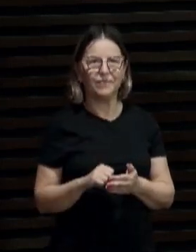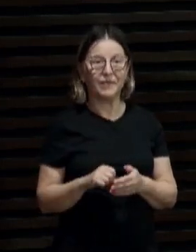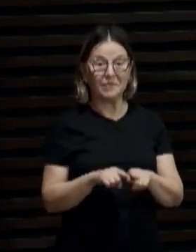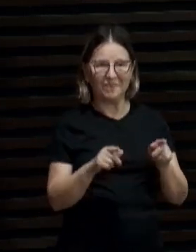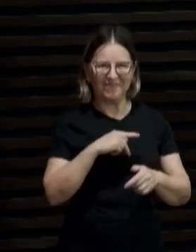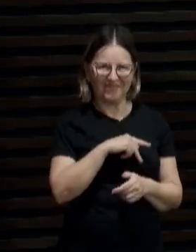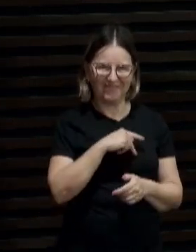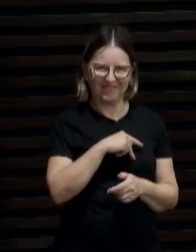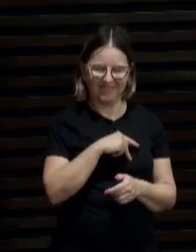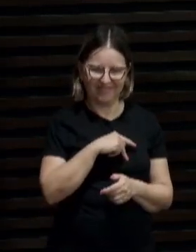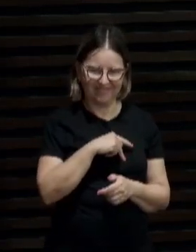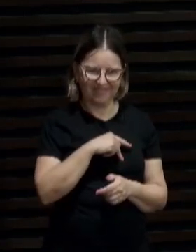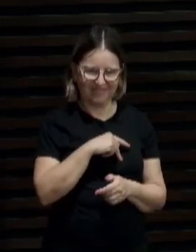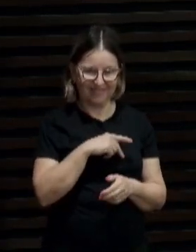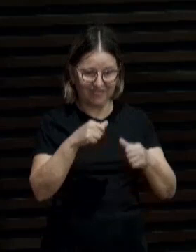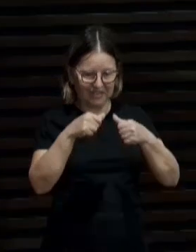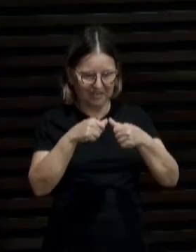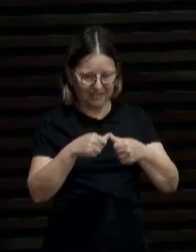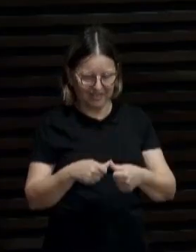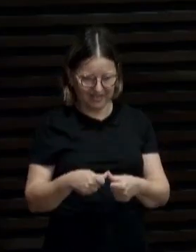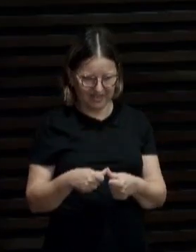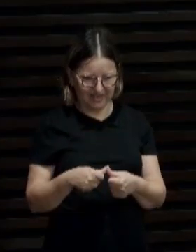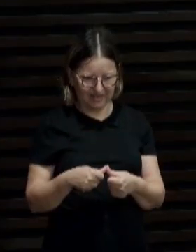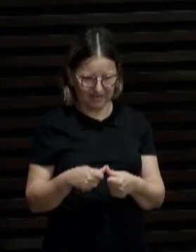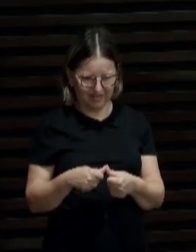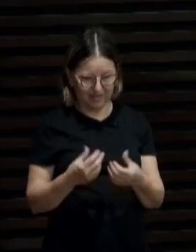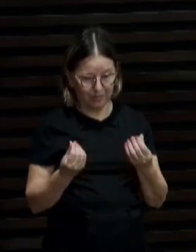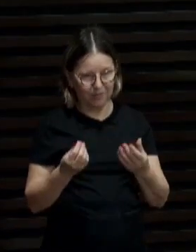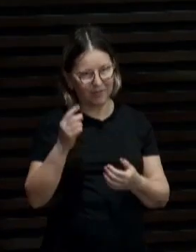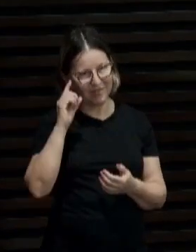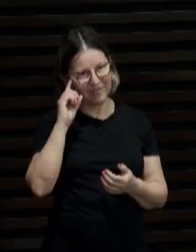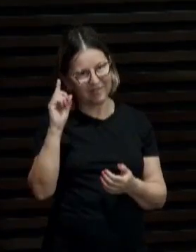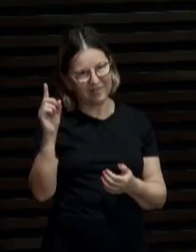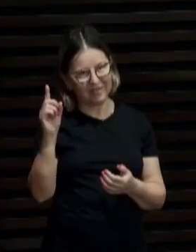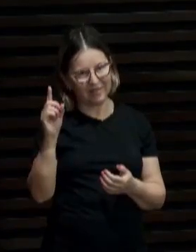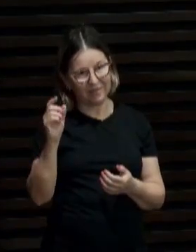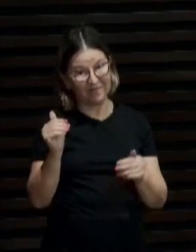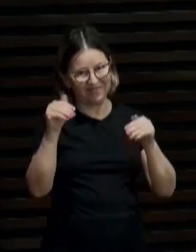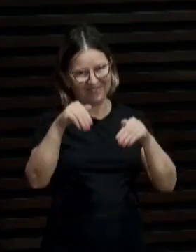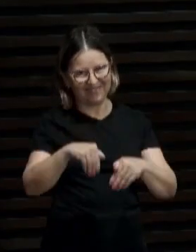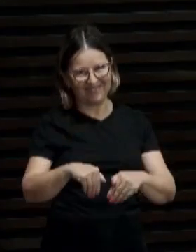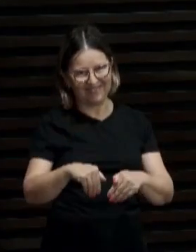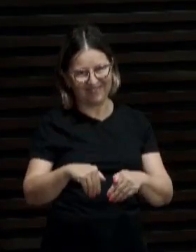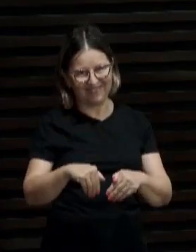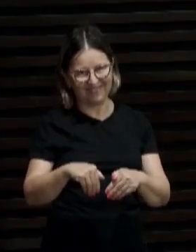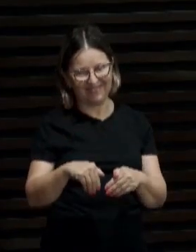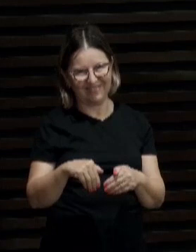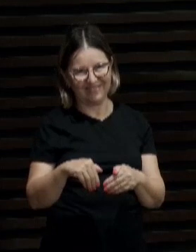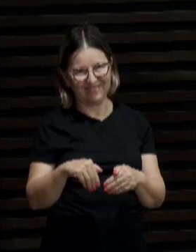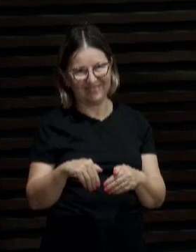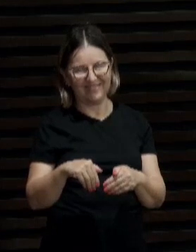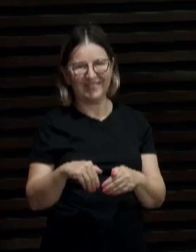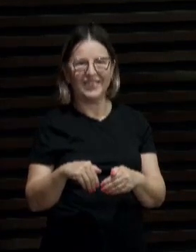Paulo, havendo permanecido ali ainda muitos dias, por fim, despedindo-se dos